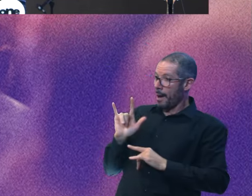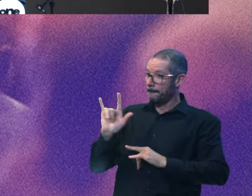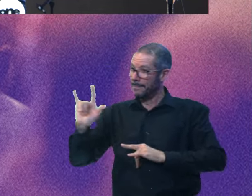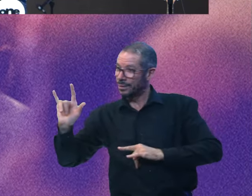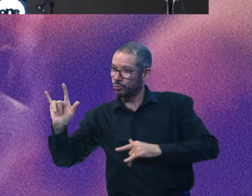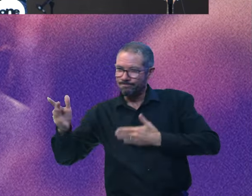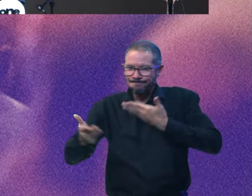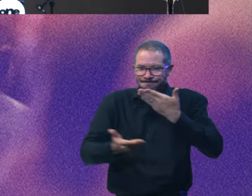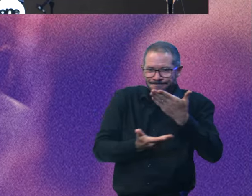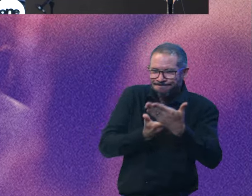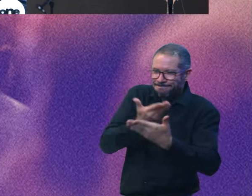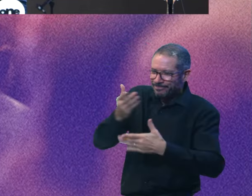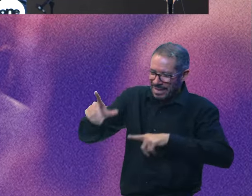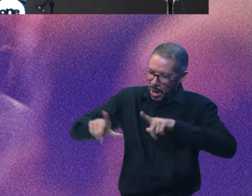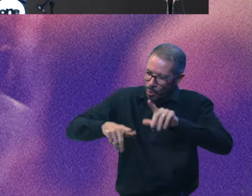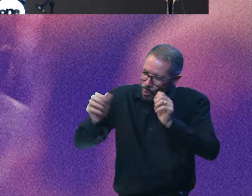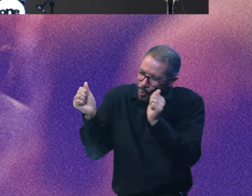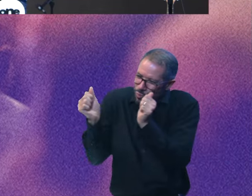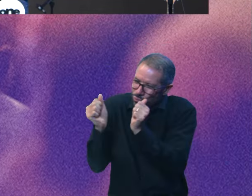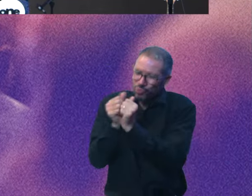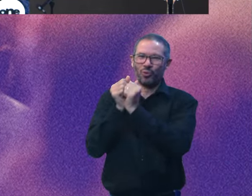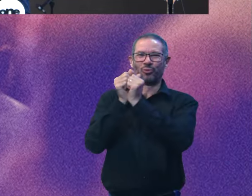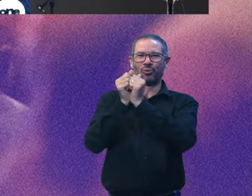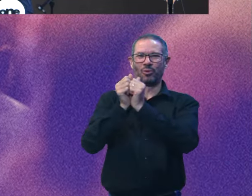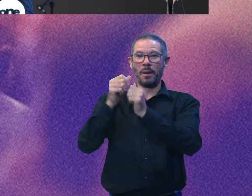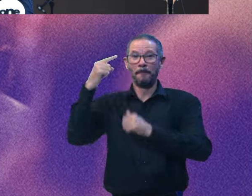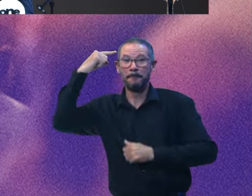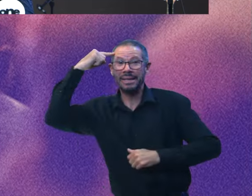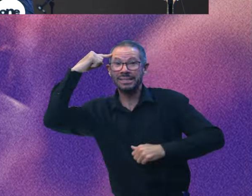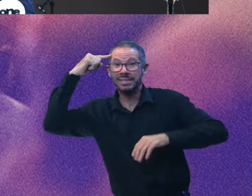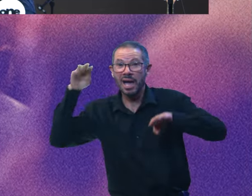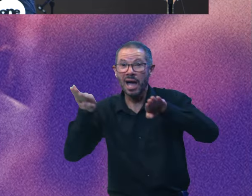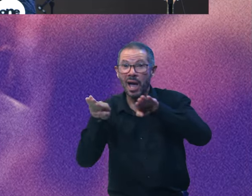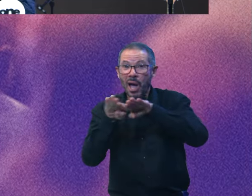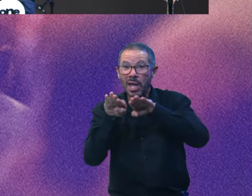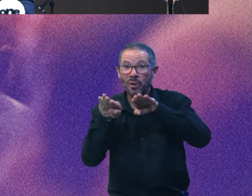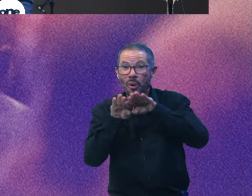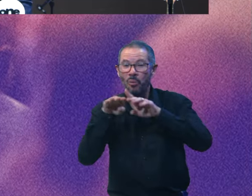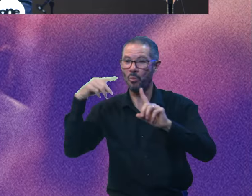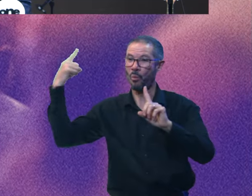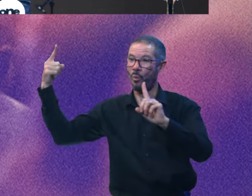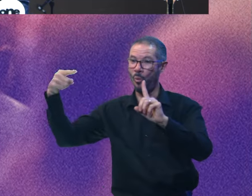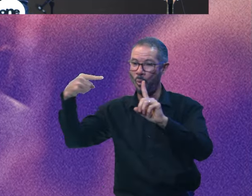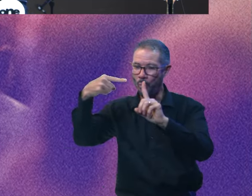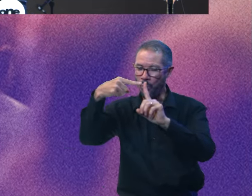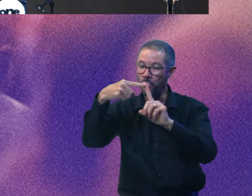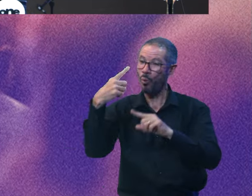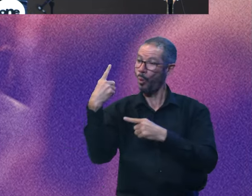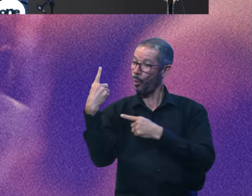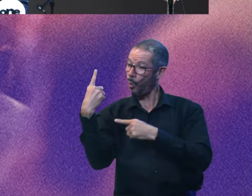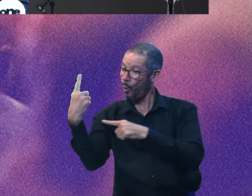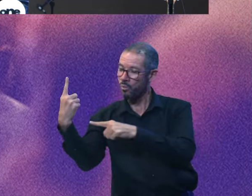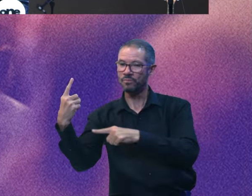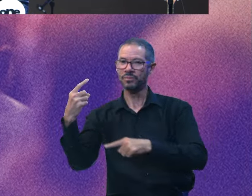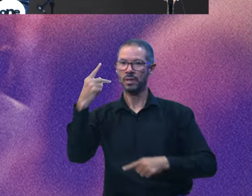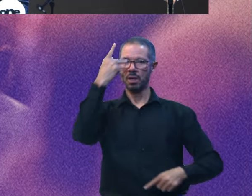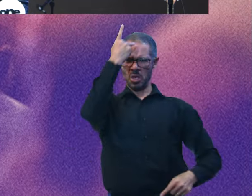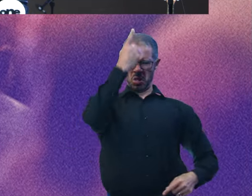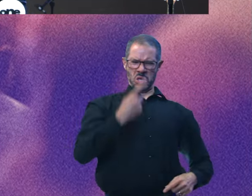e trabalhando juntos com a mesma forma de pensar e um só propósito. Não sejam